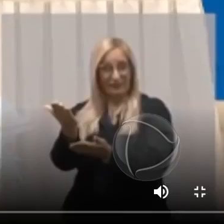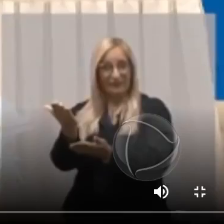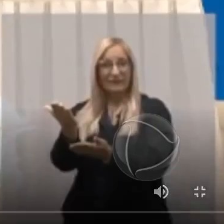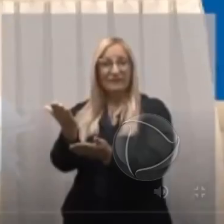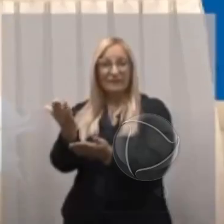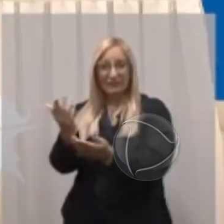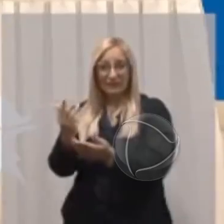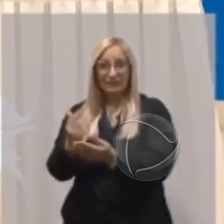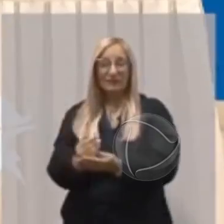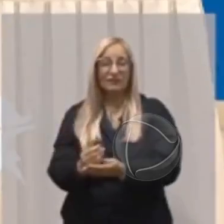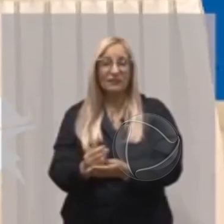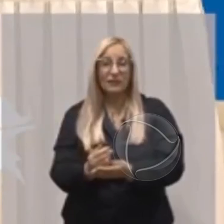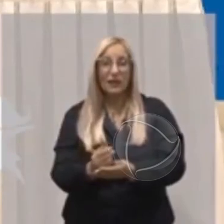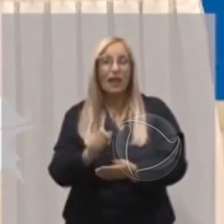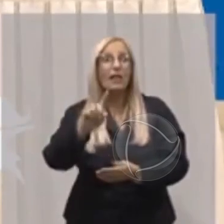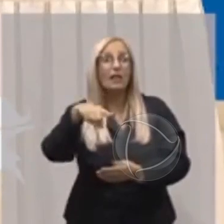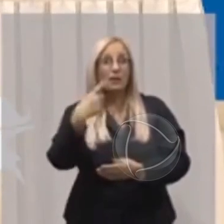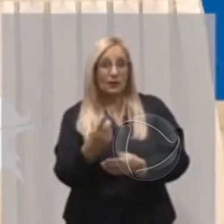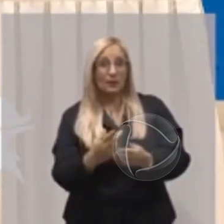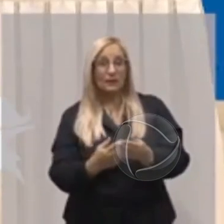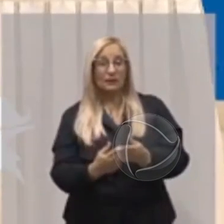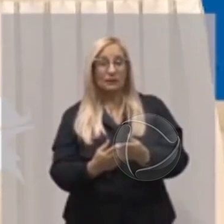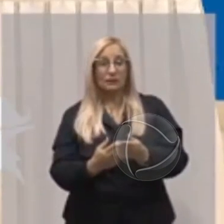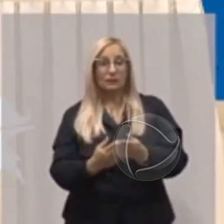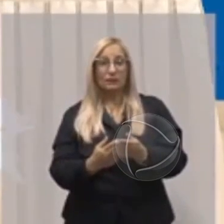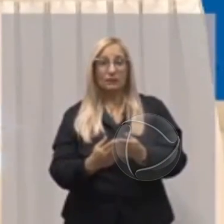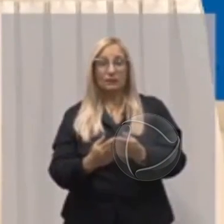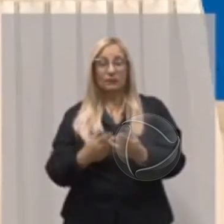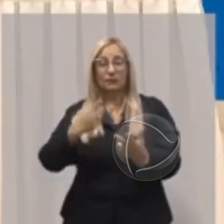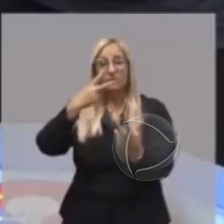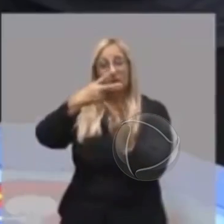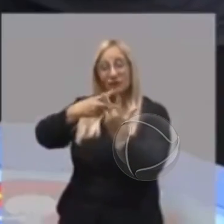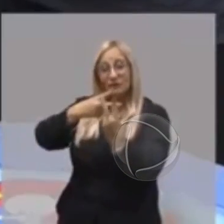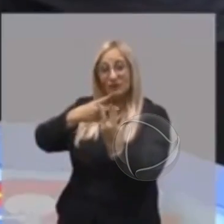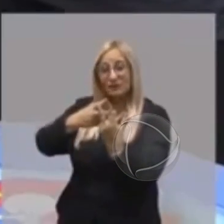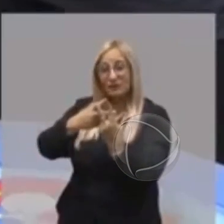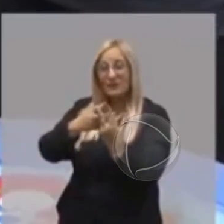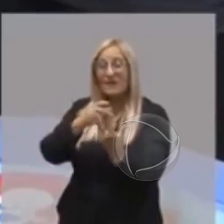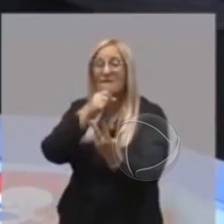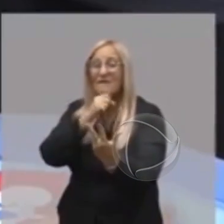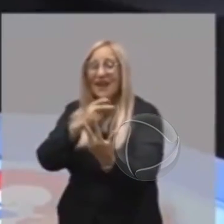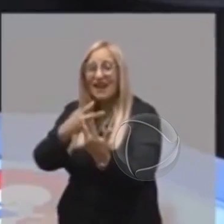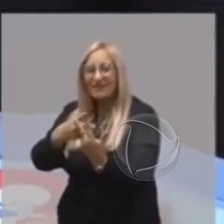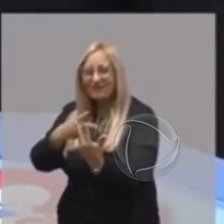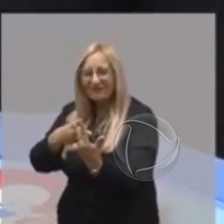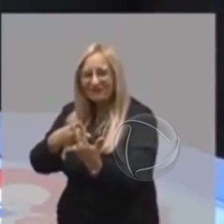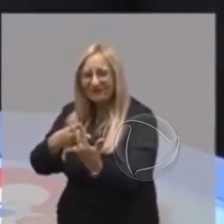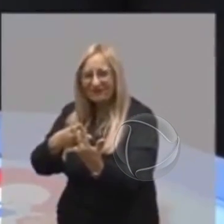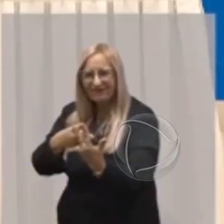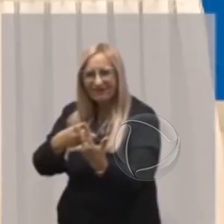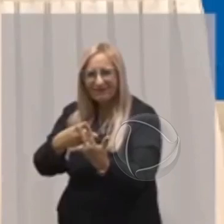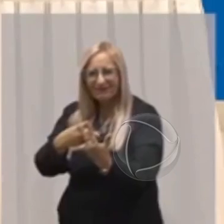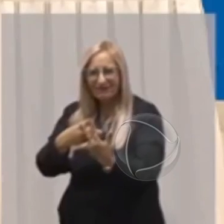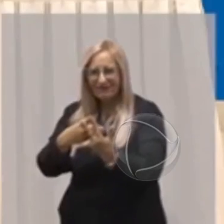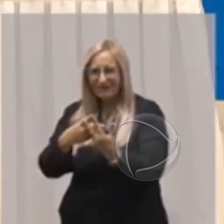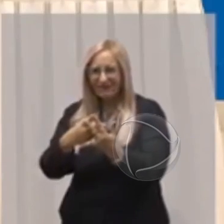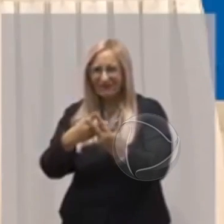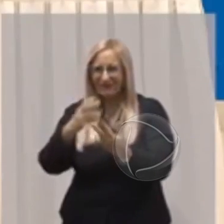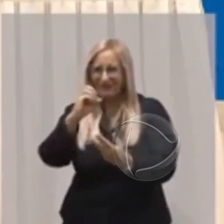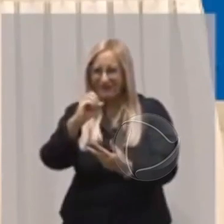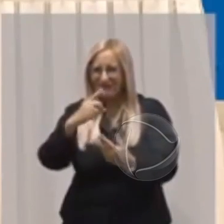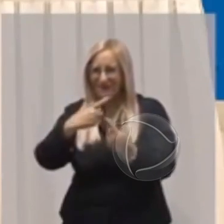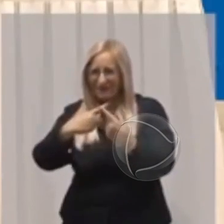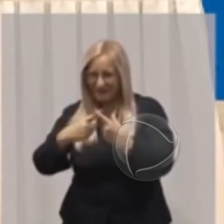Prefeitura. Várias oficinas, então? Sim, nós temos 6 oficinas, todas elas pensadas para todo